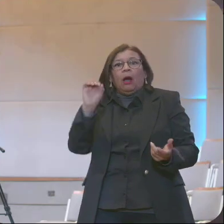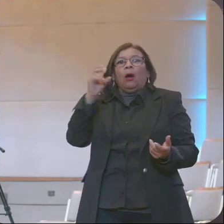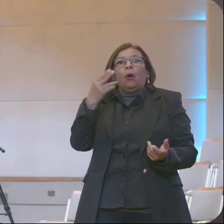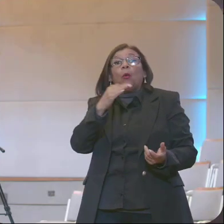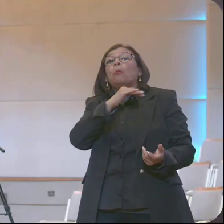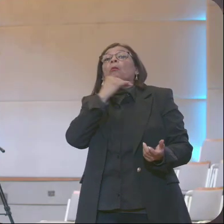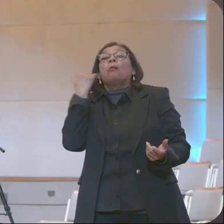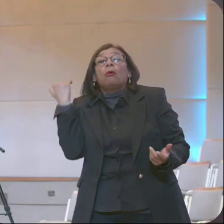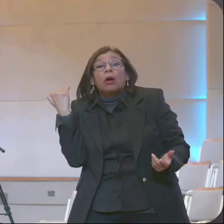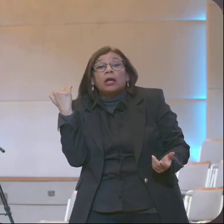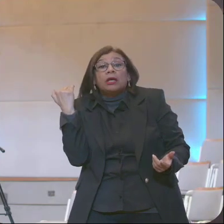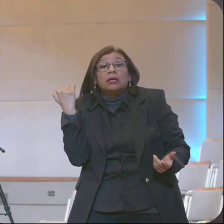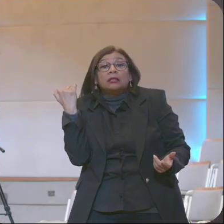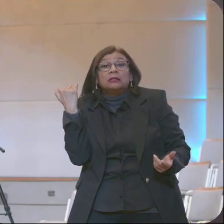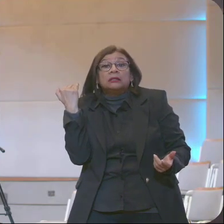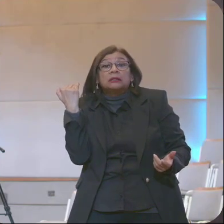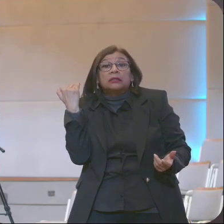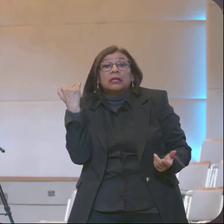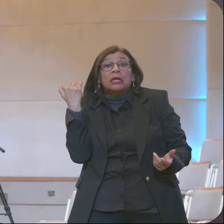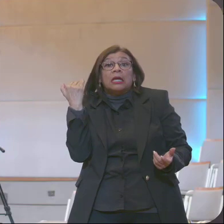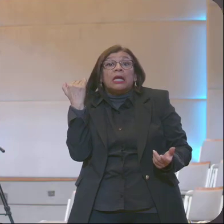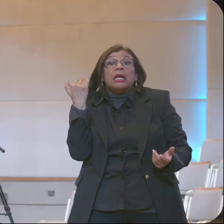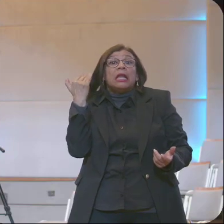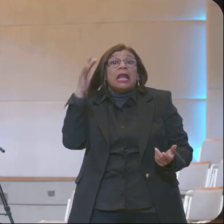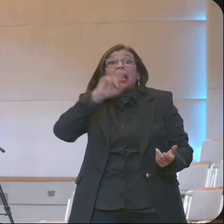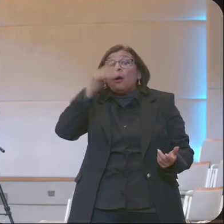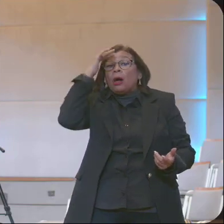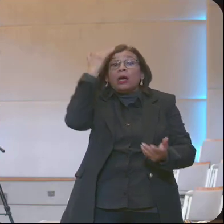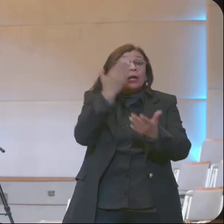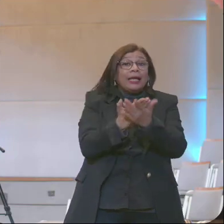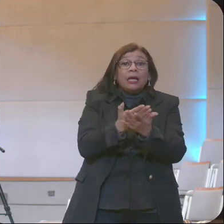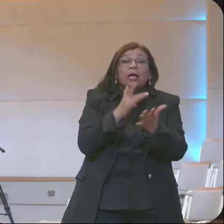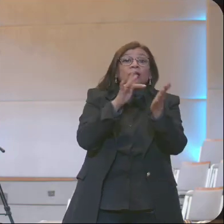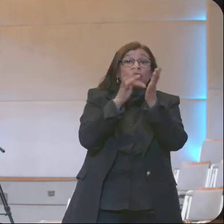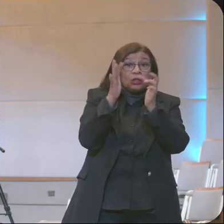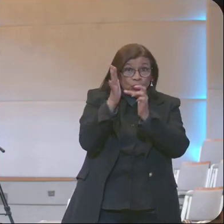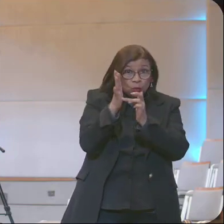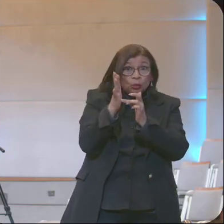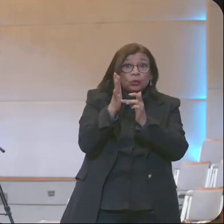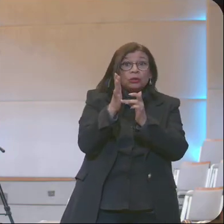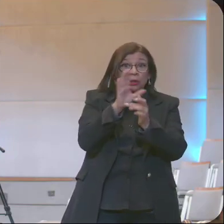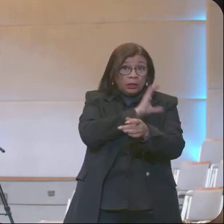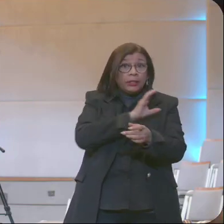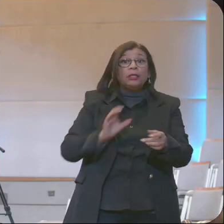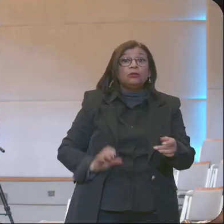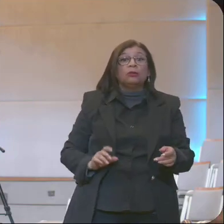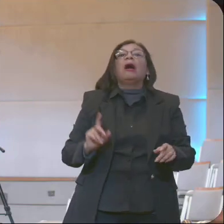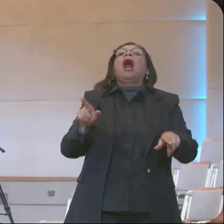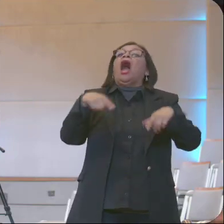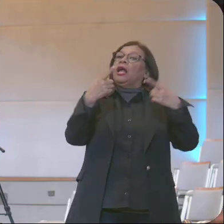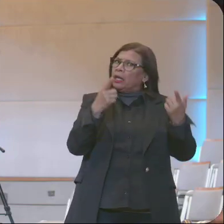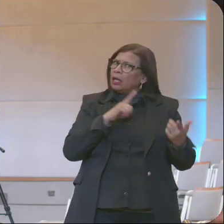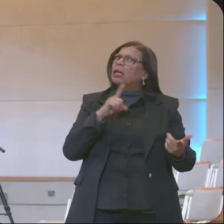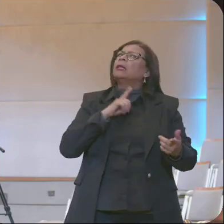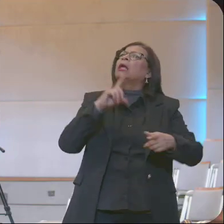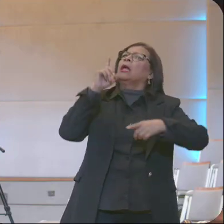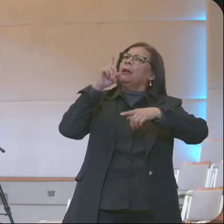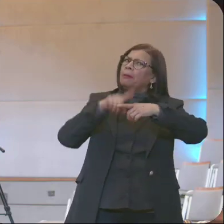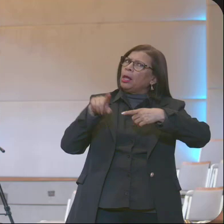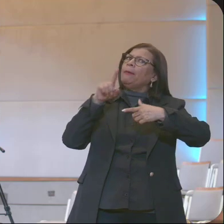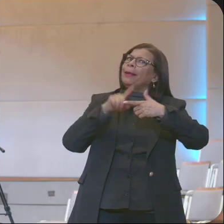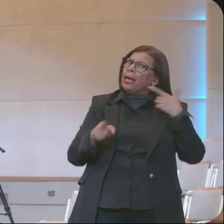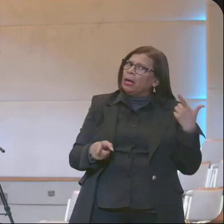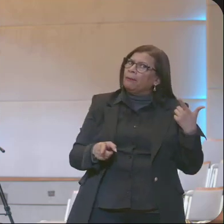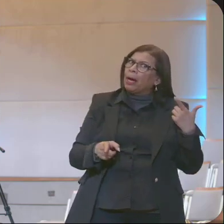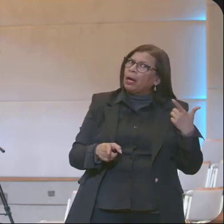morresse enganada sem crer em Cristo, aí teria problema. Foi essa aplicação que eu fiz no dia, né?